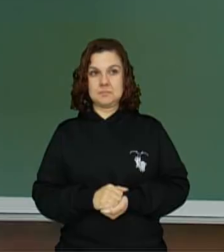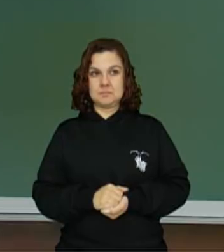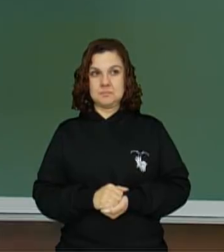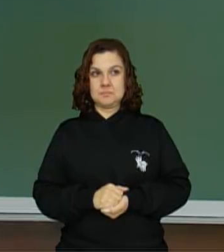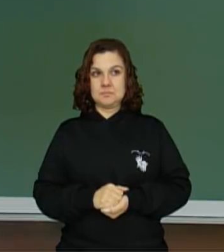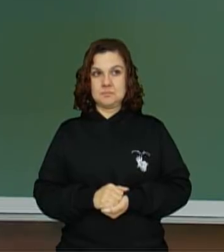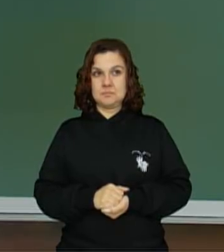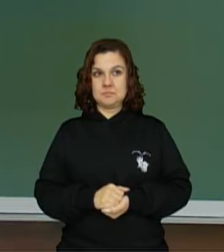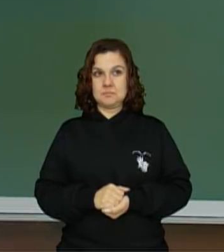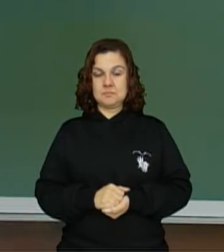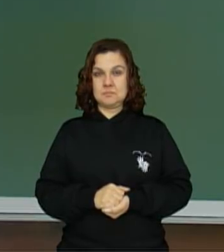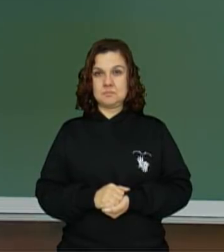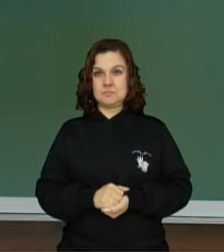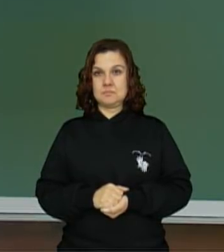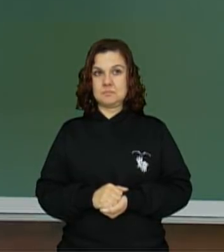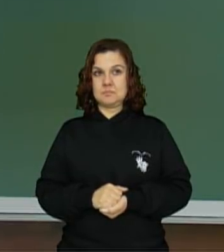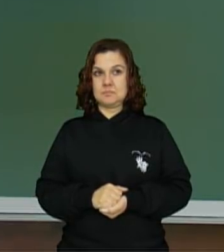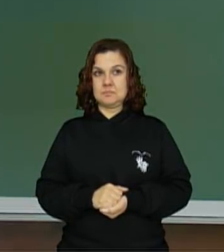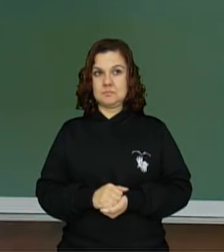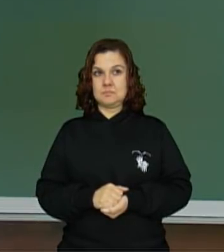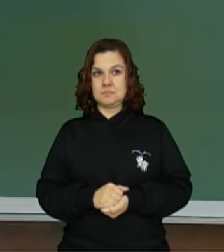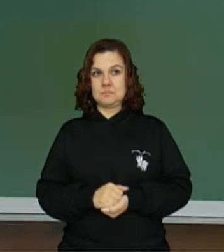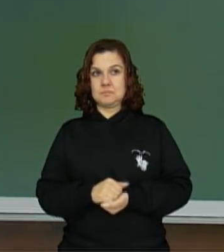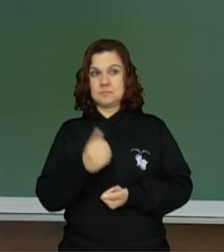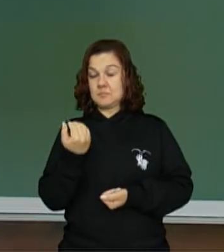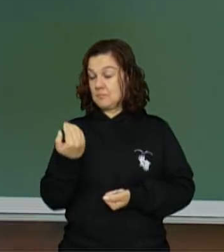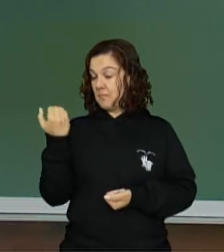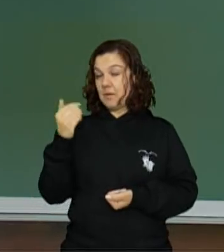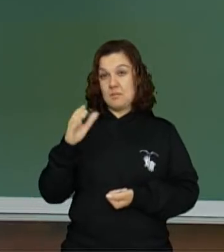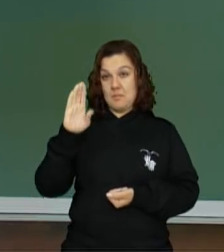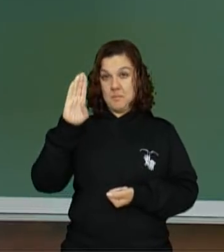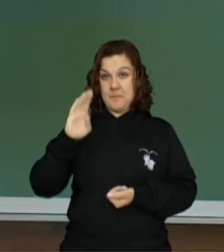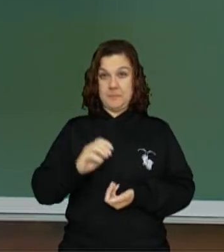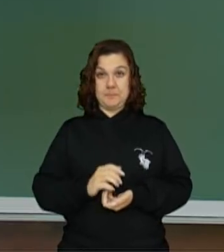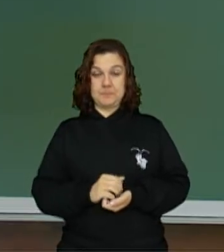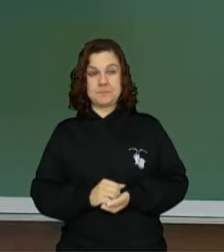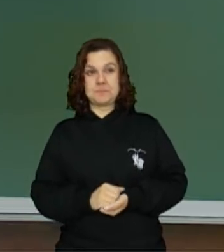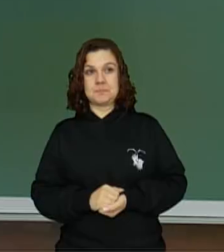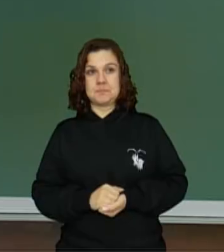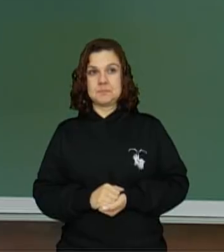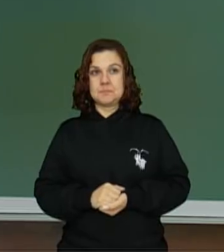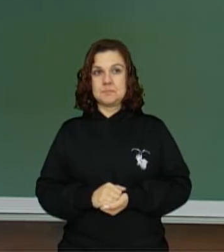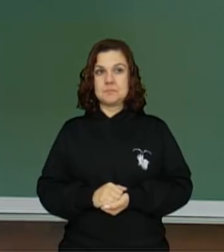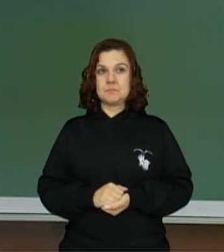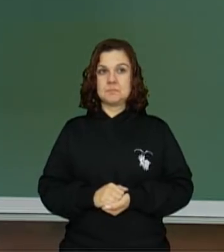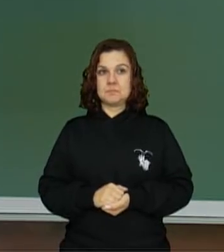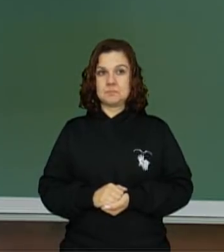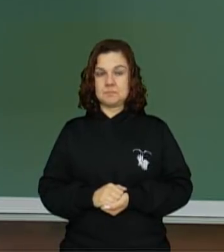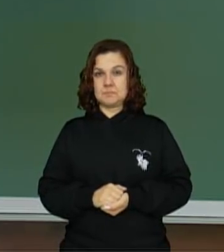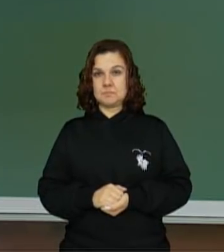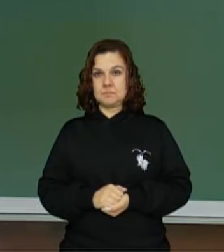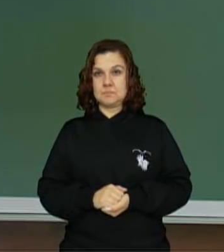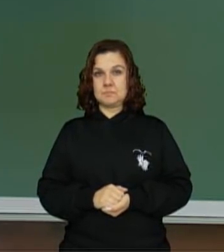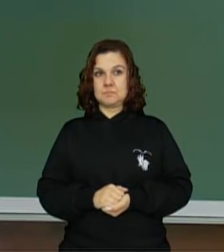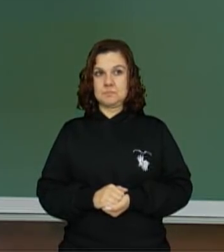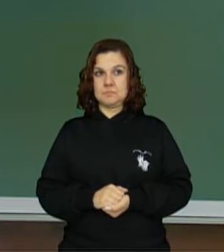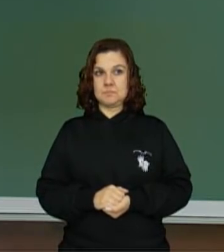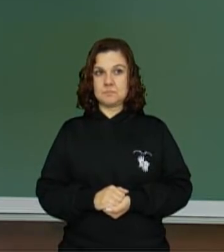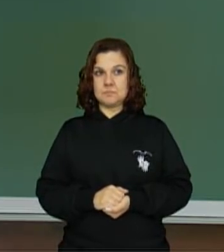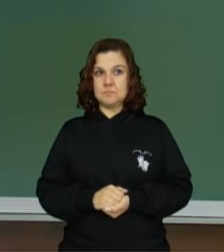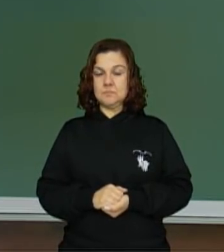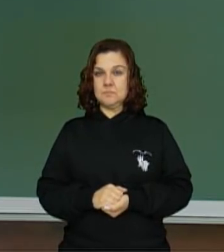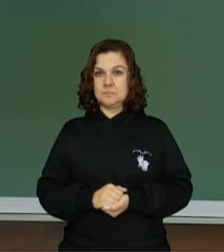um ramalhete de flores fragantes. Letra B, a justiça infligiu pena